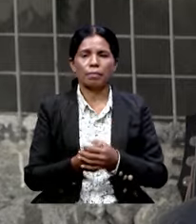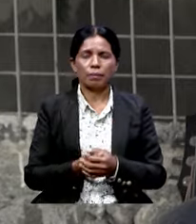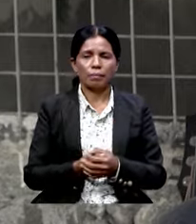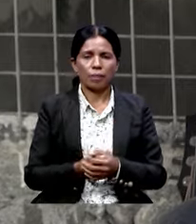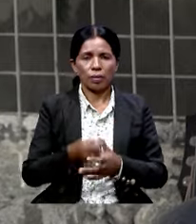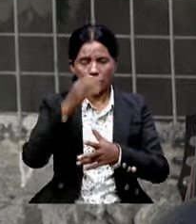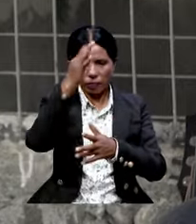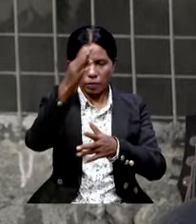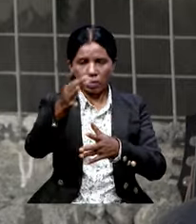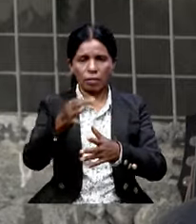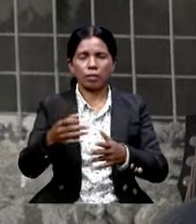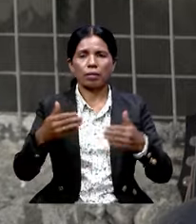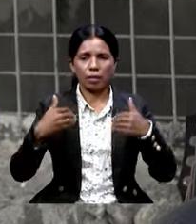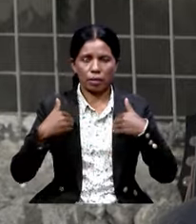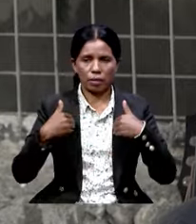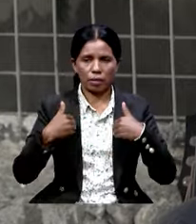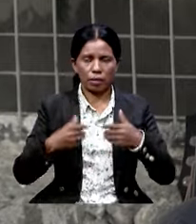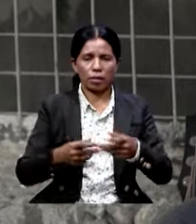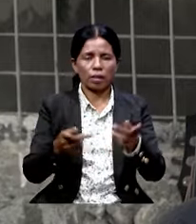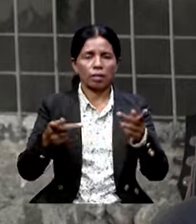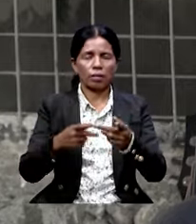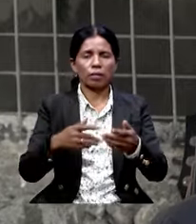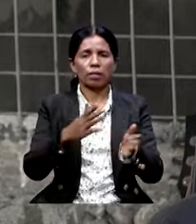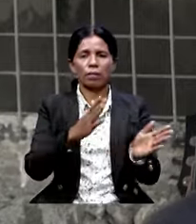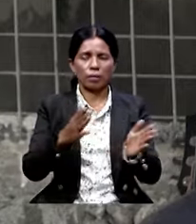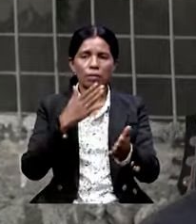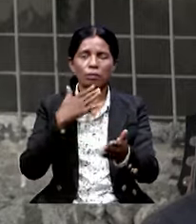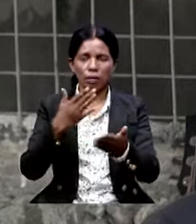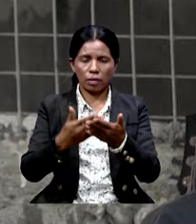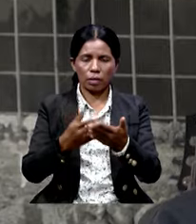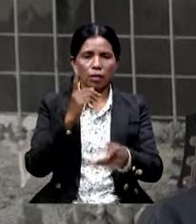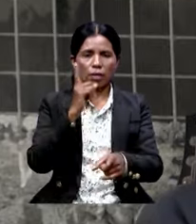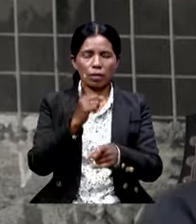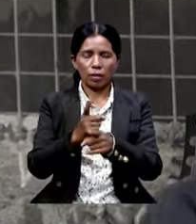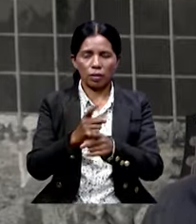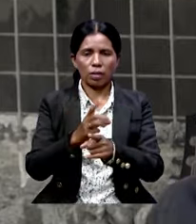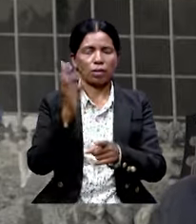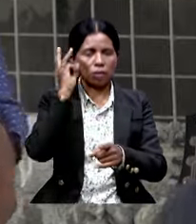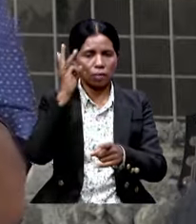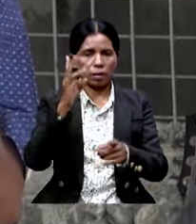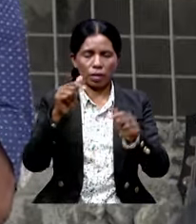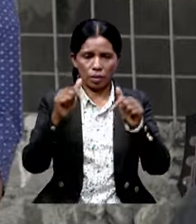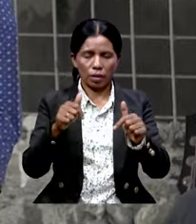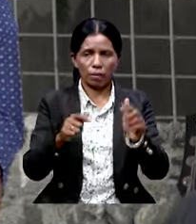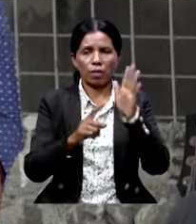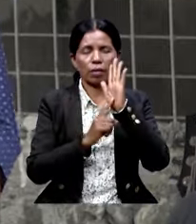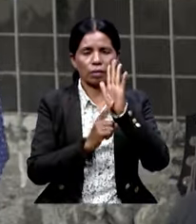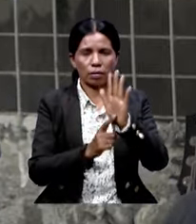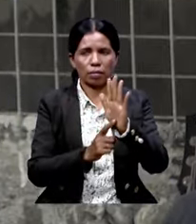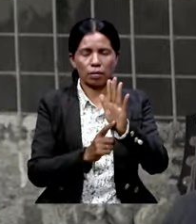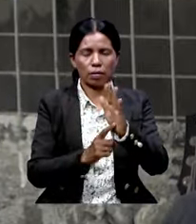Bambairua e a espaço para promoção de bem maca dia que luta, tu ainda né, que lhe saímos Bahia,